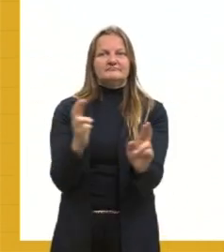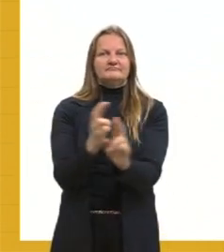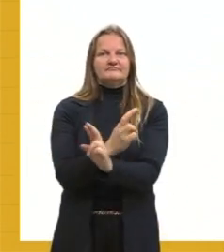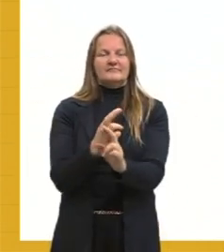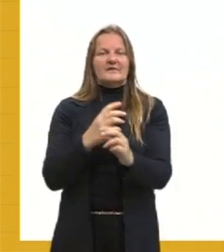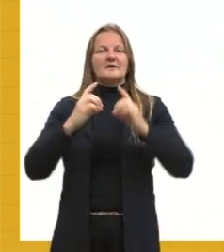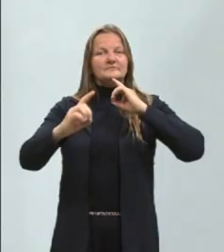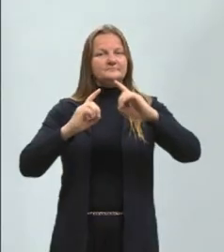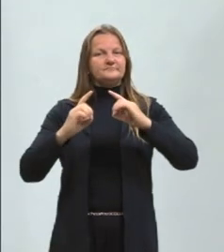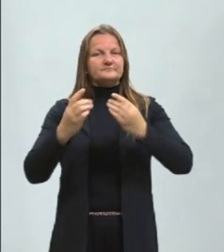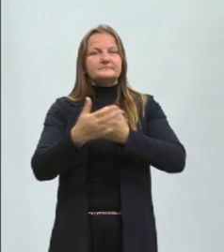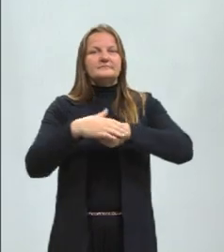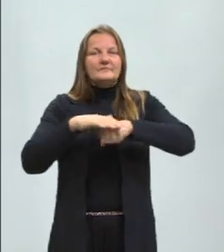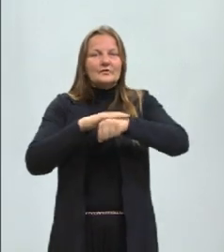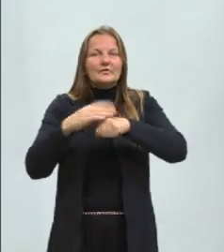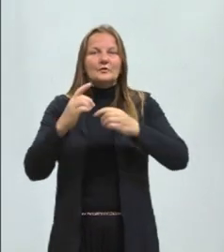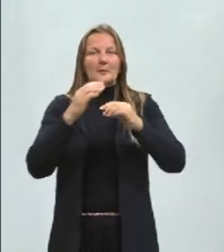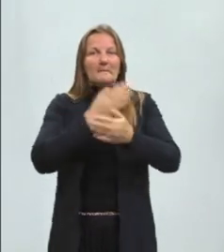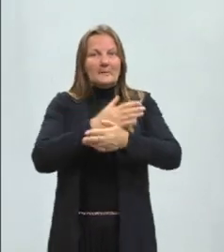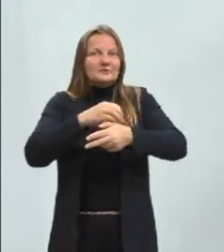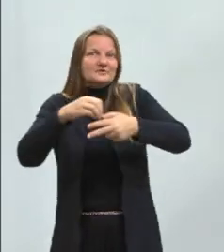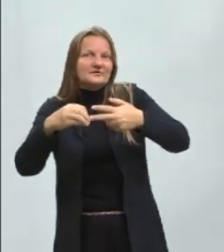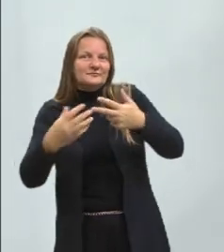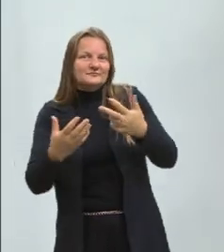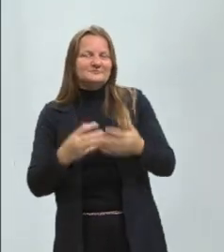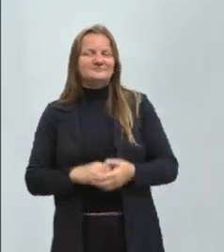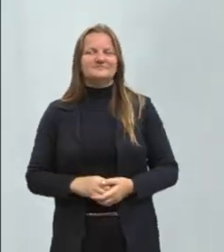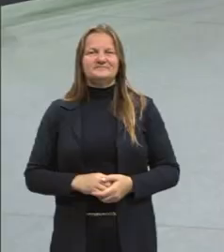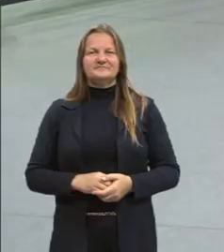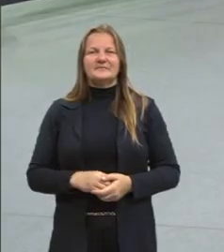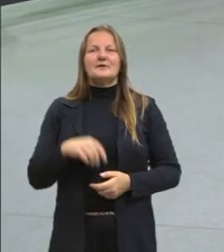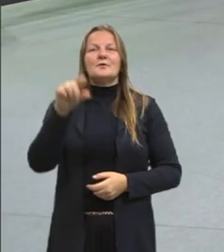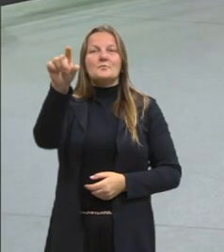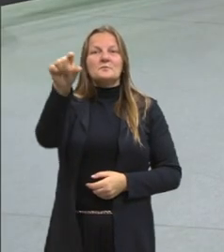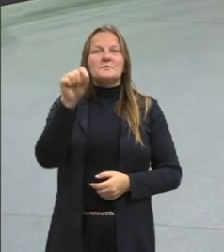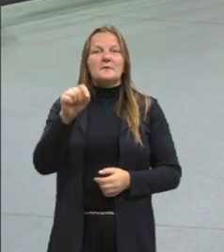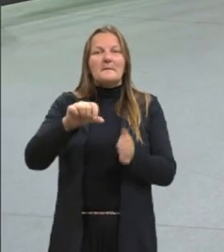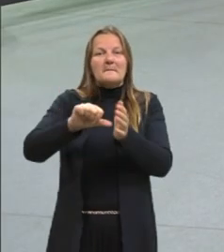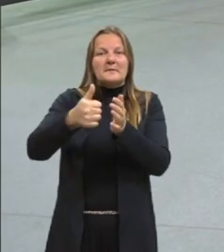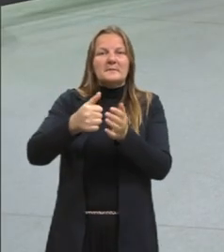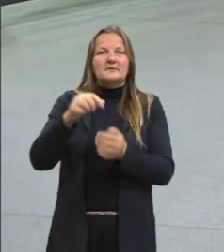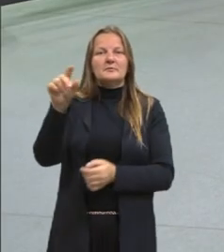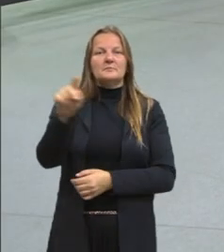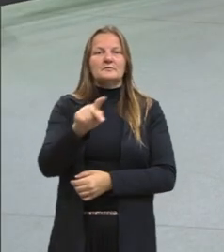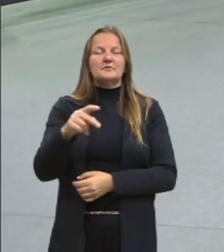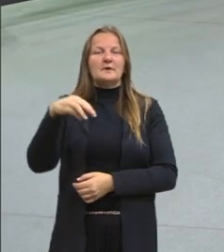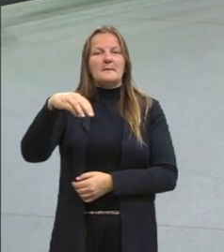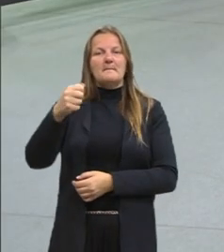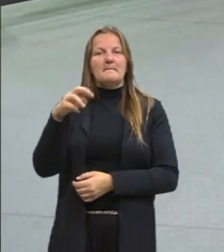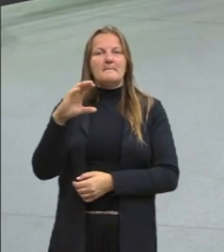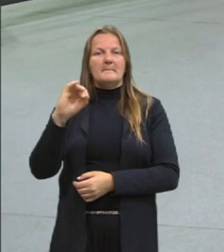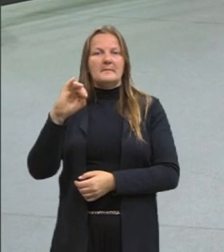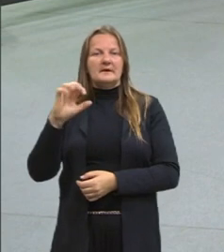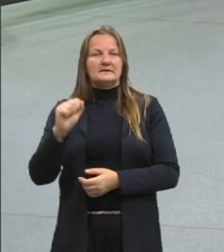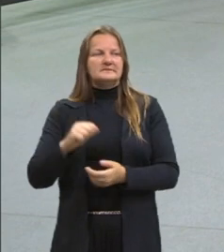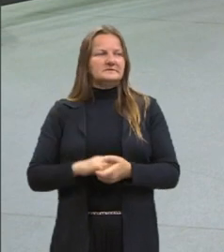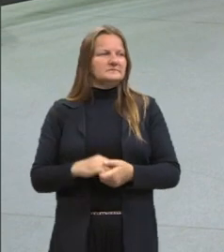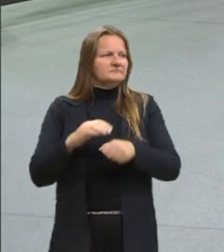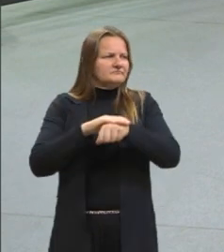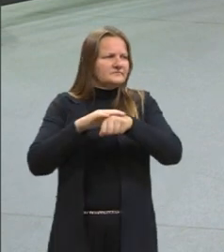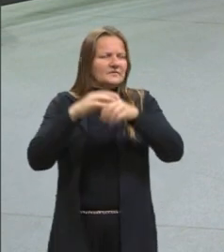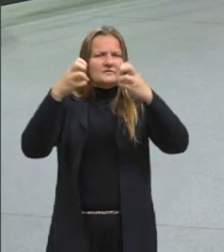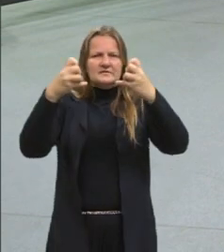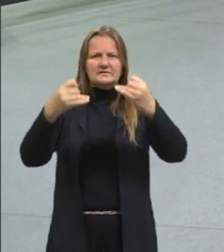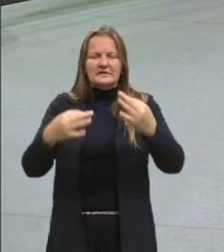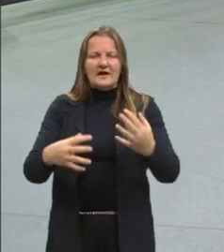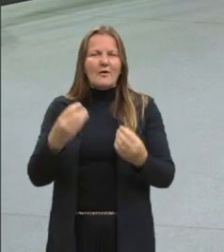dialogando no nosso projeto E para isso eu vou chamar primeiramente então aprofim Márcia para conversar um pouquinho sobre a